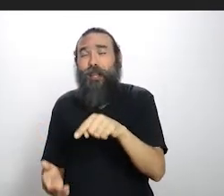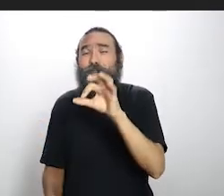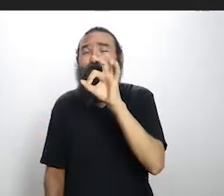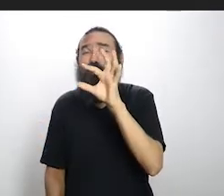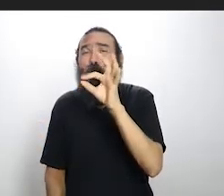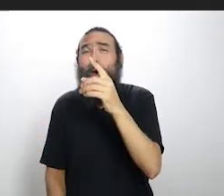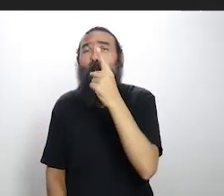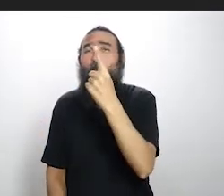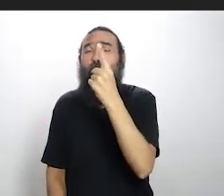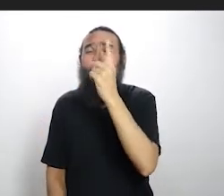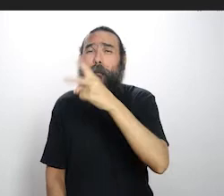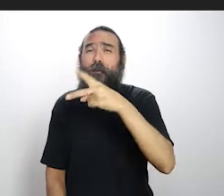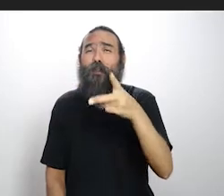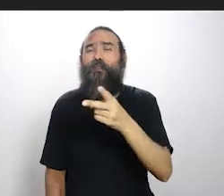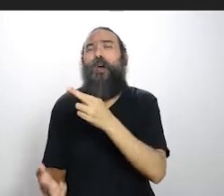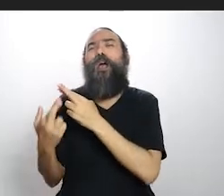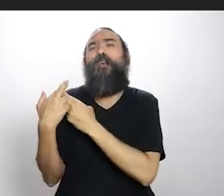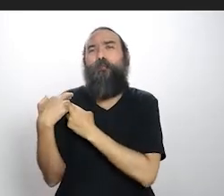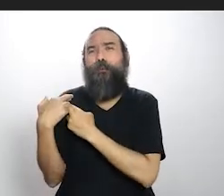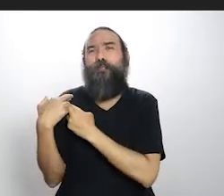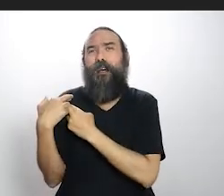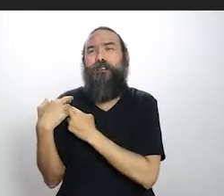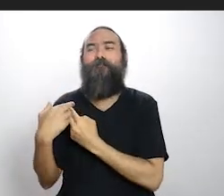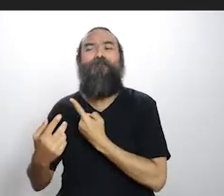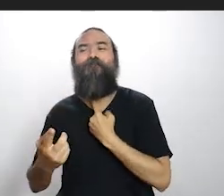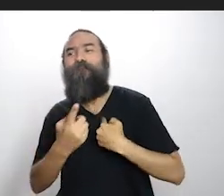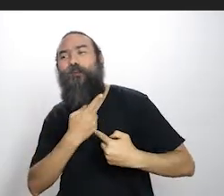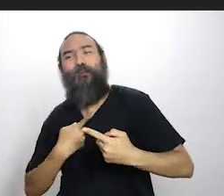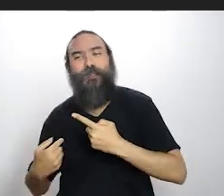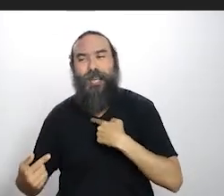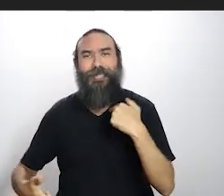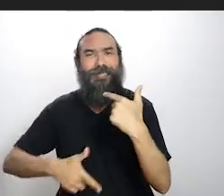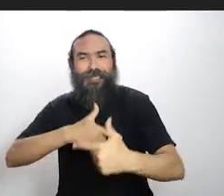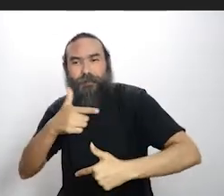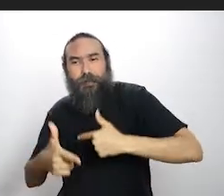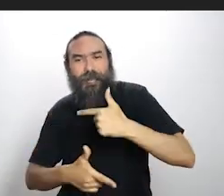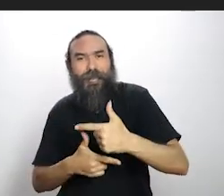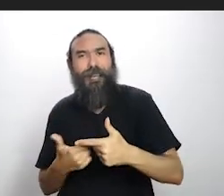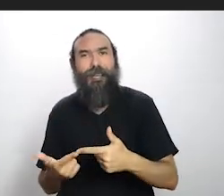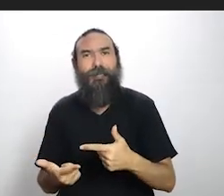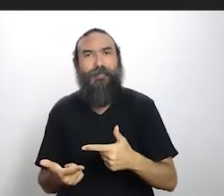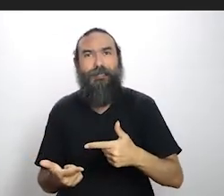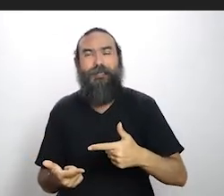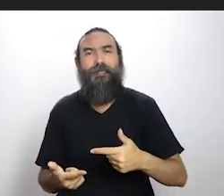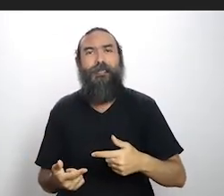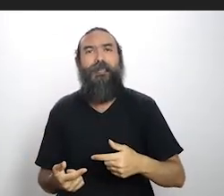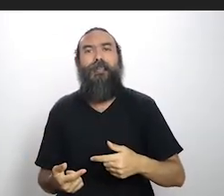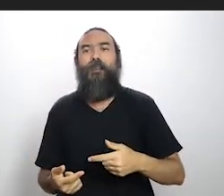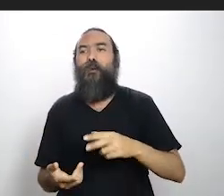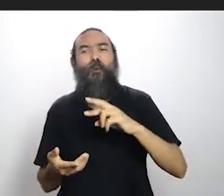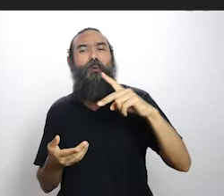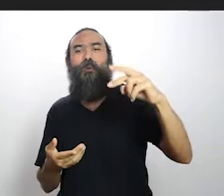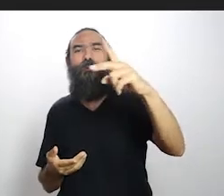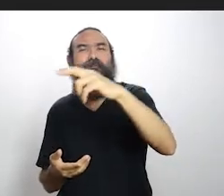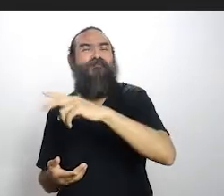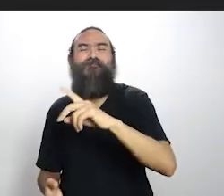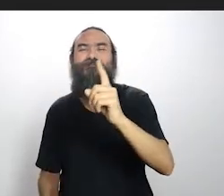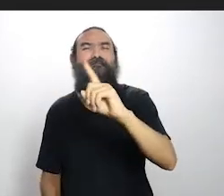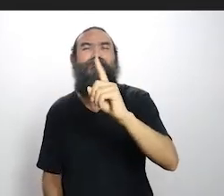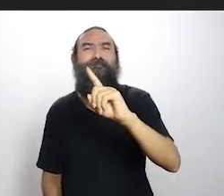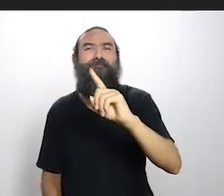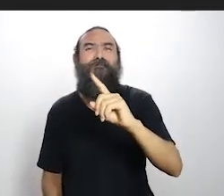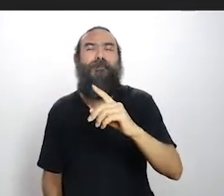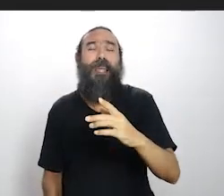quando ele mudava de escola, ele levava iniciativa com ele. Ou seja, não era uma iniciativa da escola, não era projeto pedagógico da escola, não